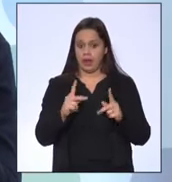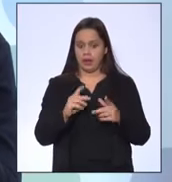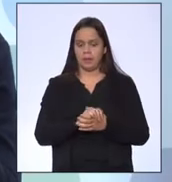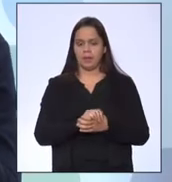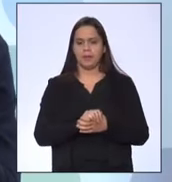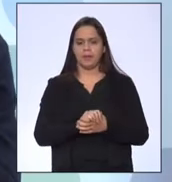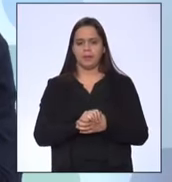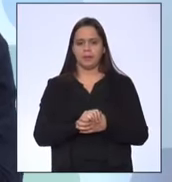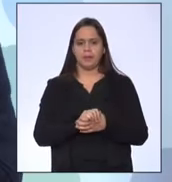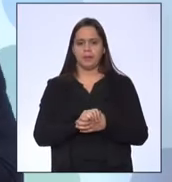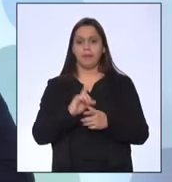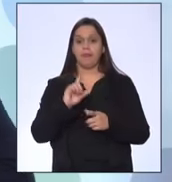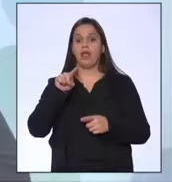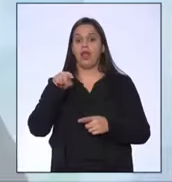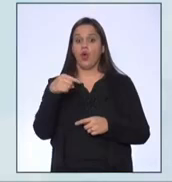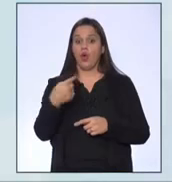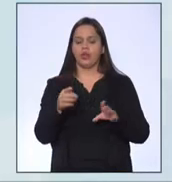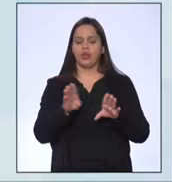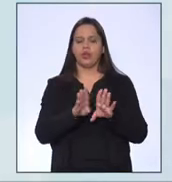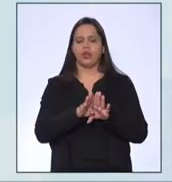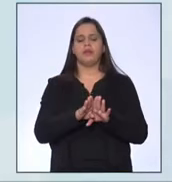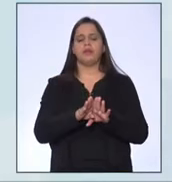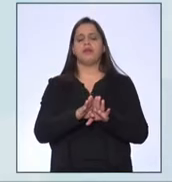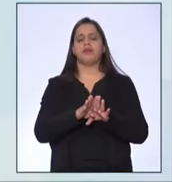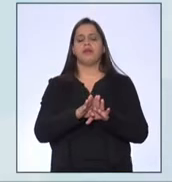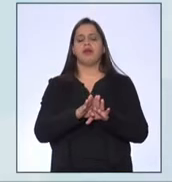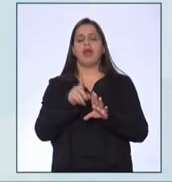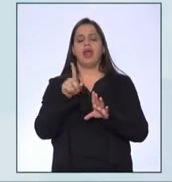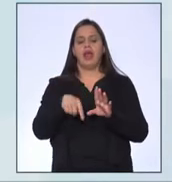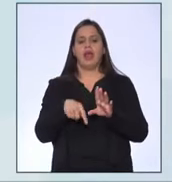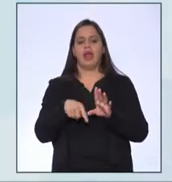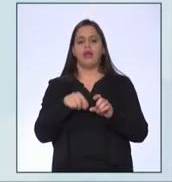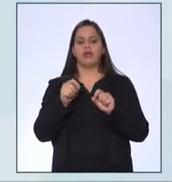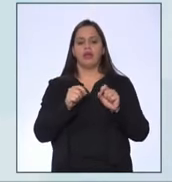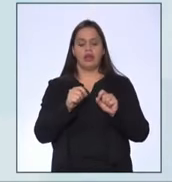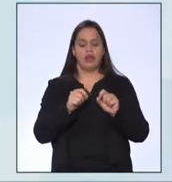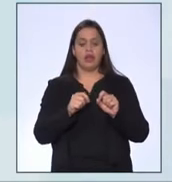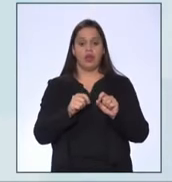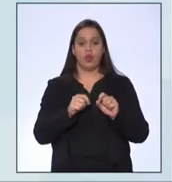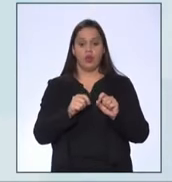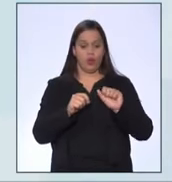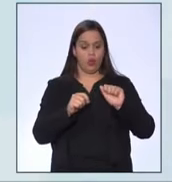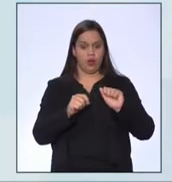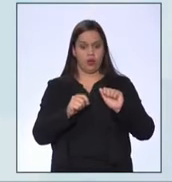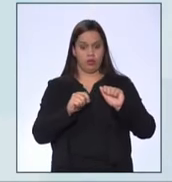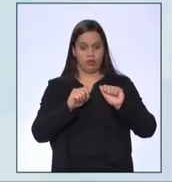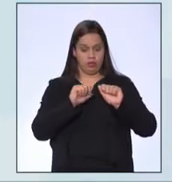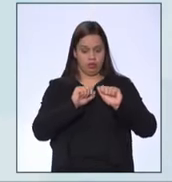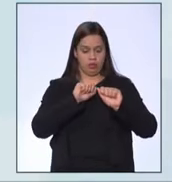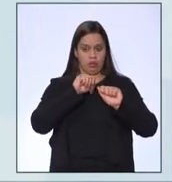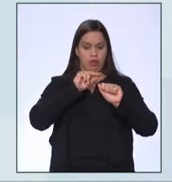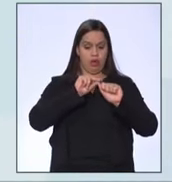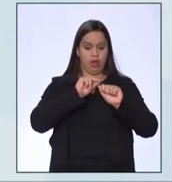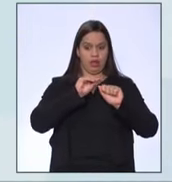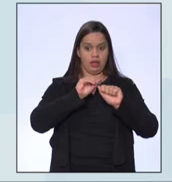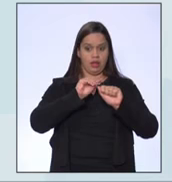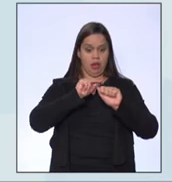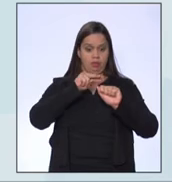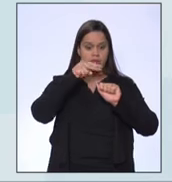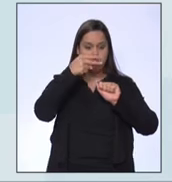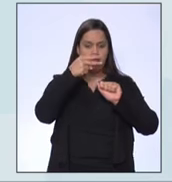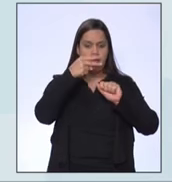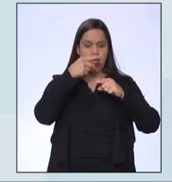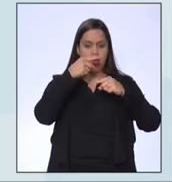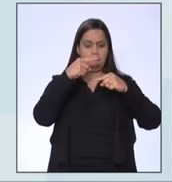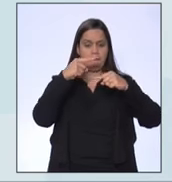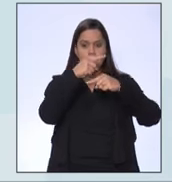outra propriedade, pessoal. Observe na tela de vocês. É quando o expoente está fracionário. Isso buga, né? E a